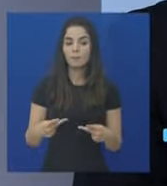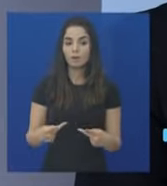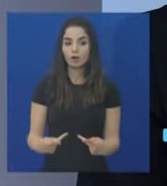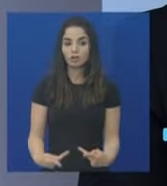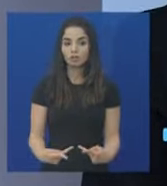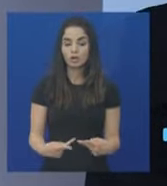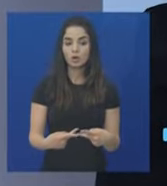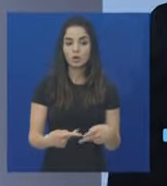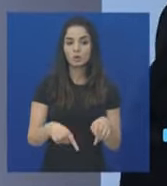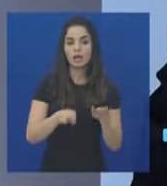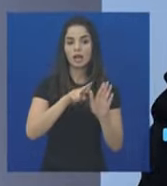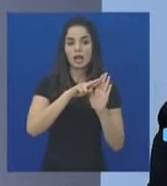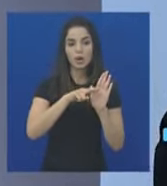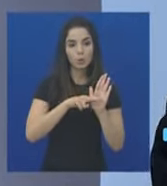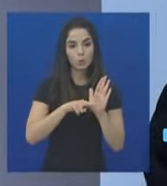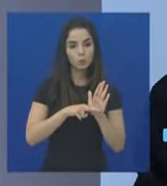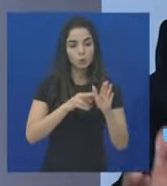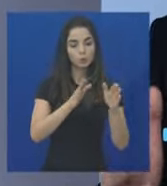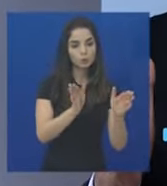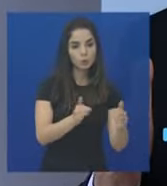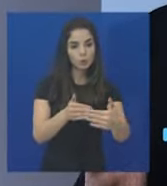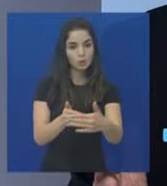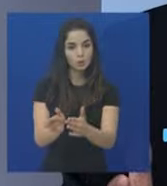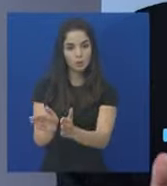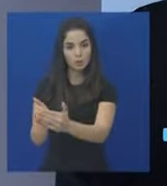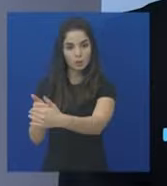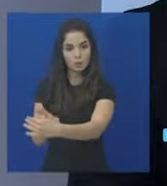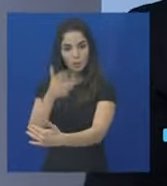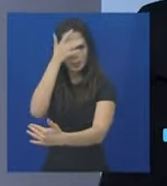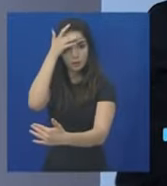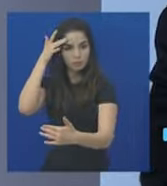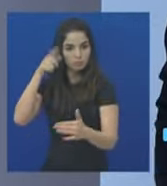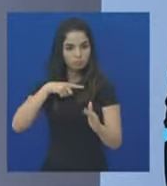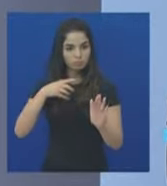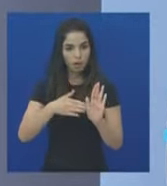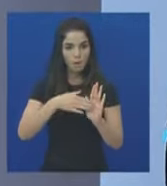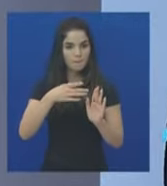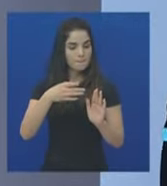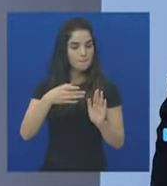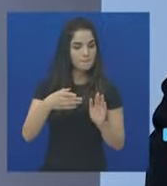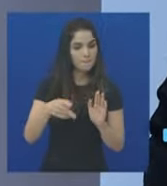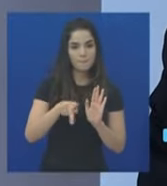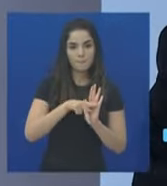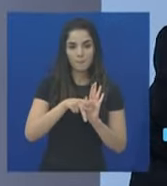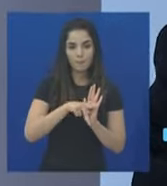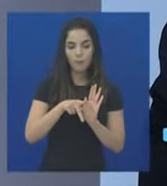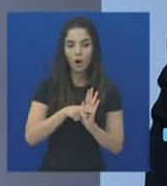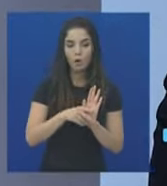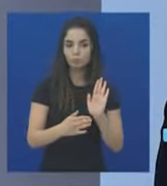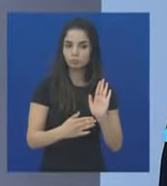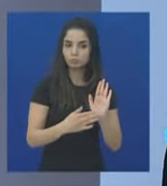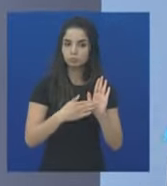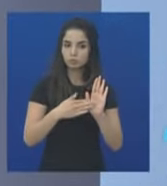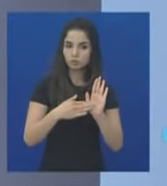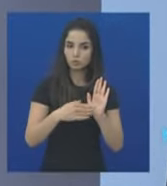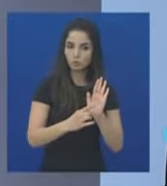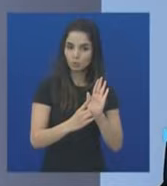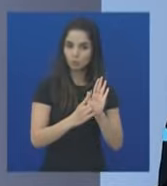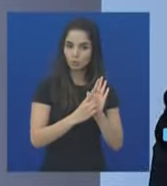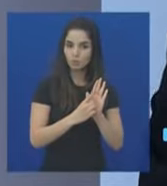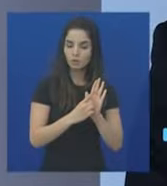fundiária. Dar oportunidade, quem tem sua posse, de ter a titularidade da sua casa ou do seu terreno.